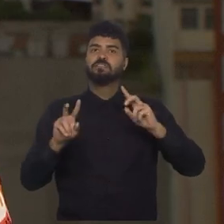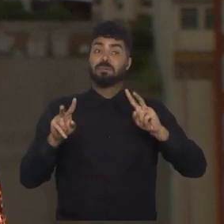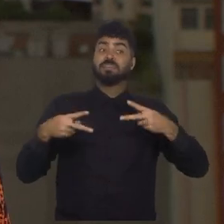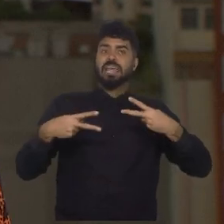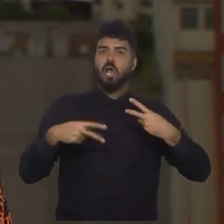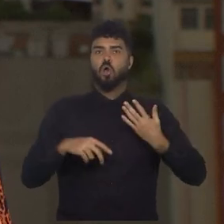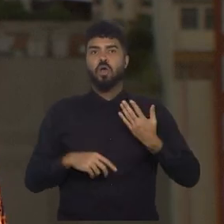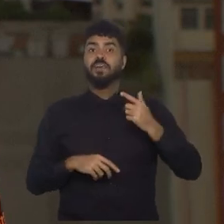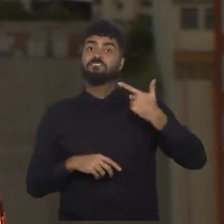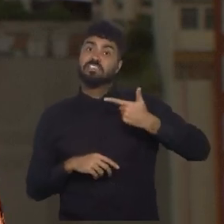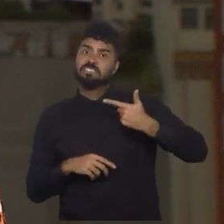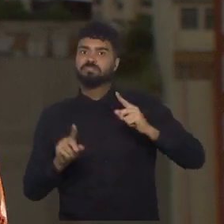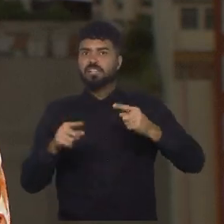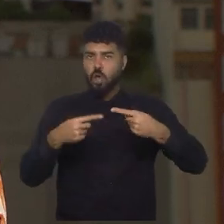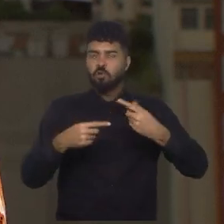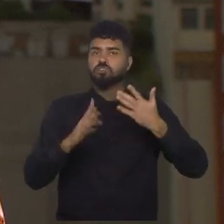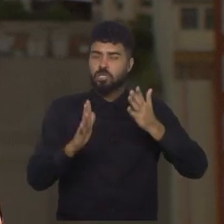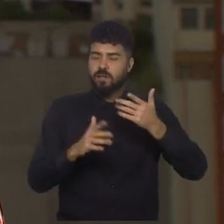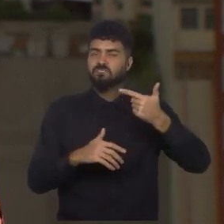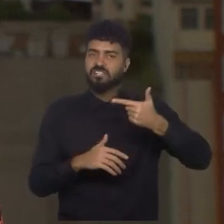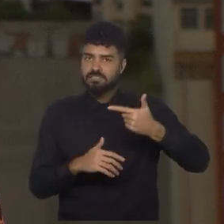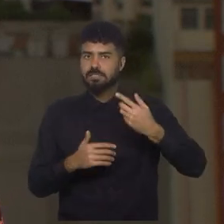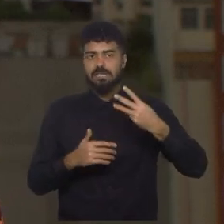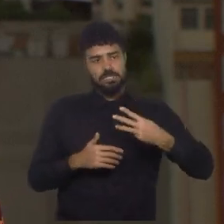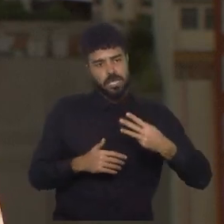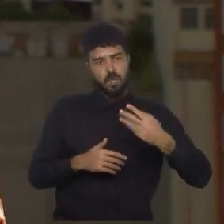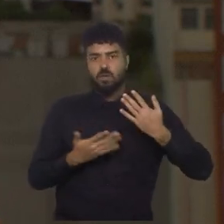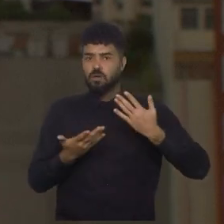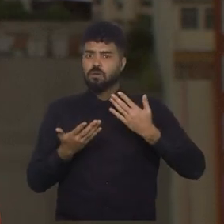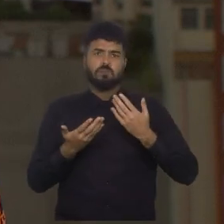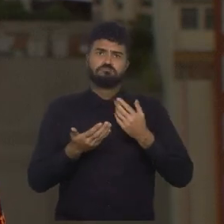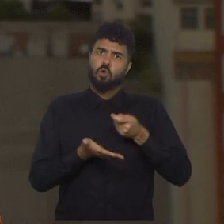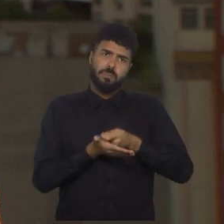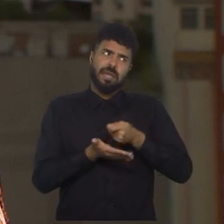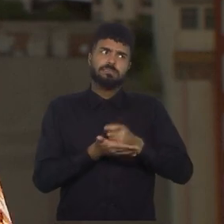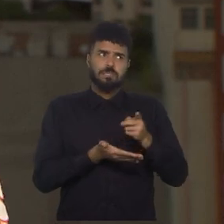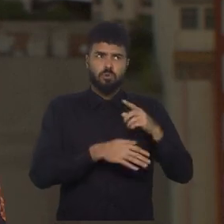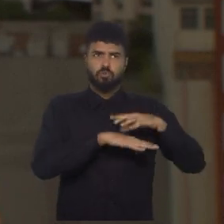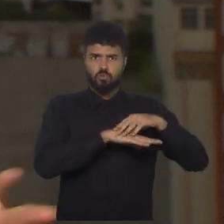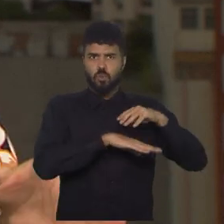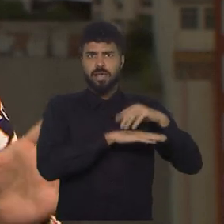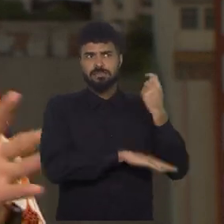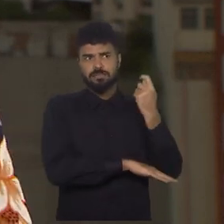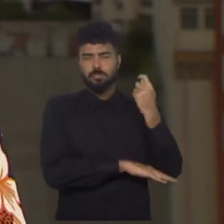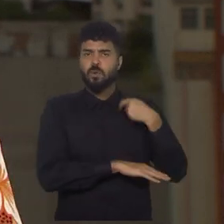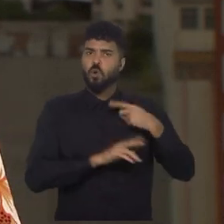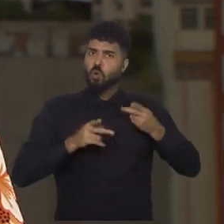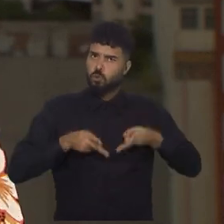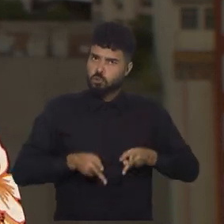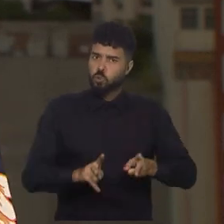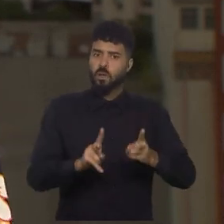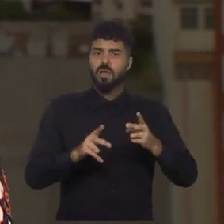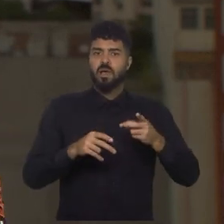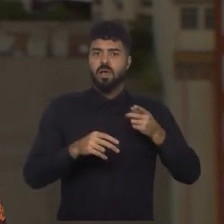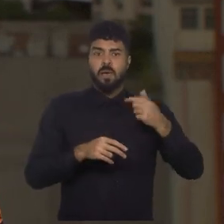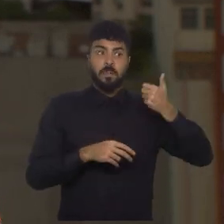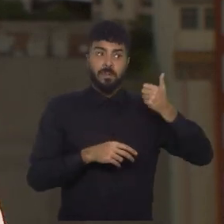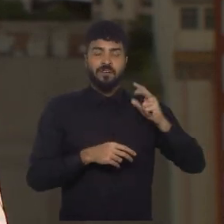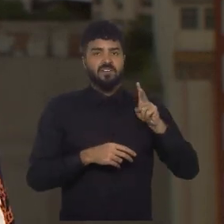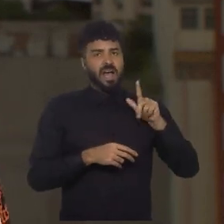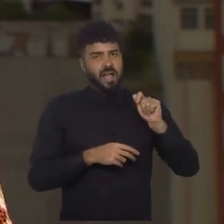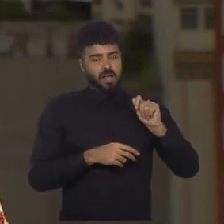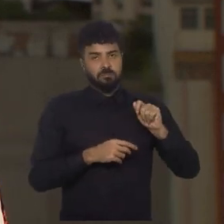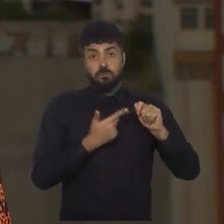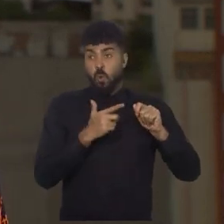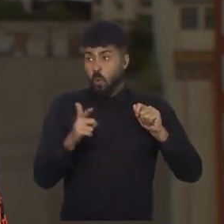assim, realmente... eu acredito ser mais até uma obrigação dela ali garantir essa primeira vaga e realmente as